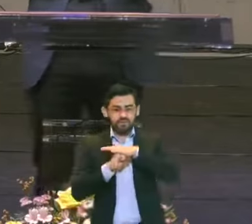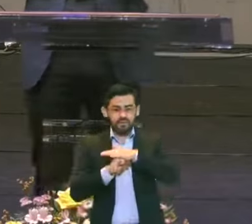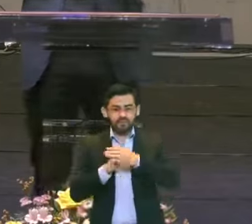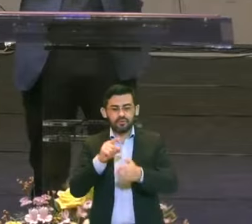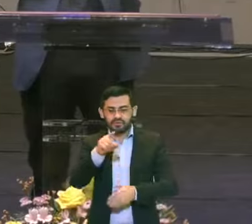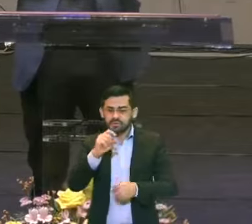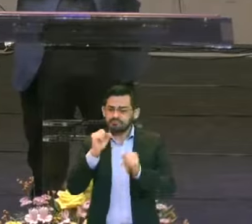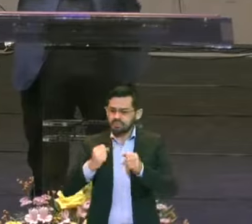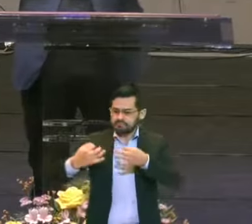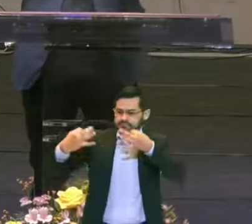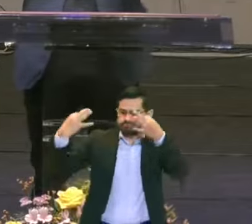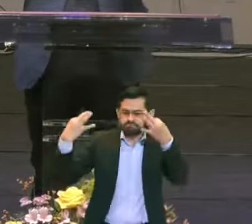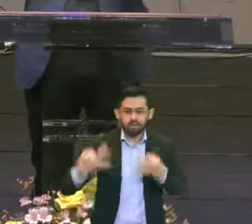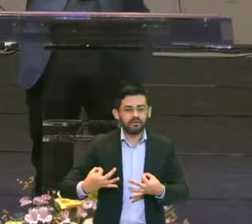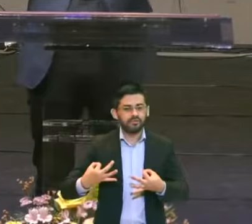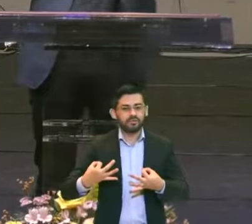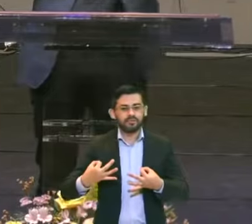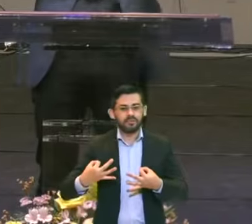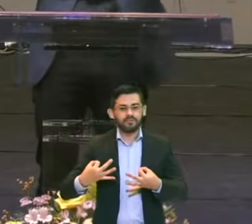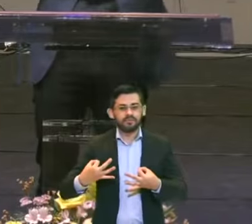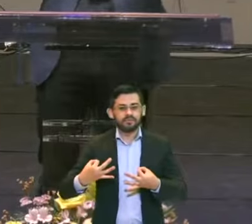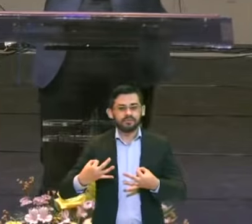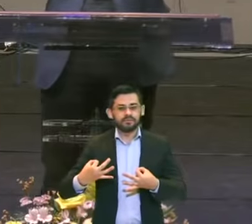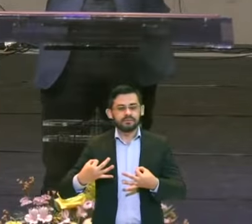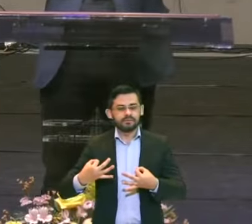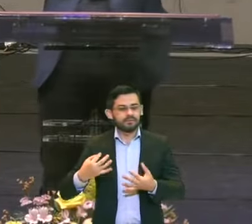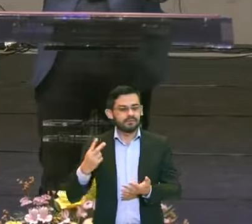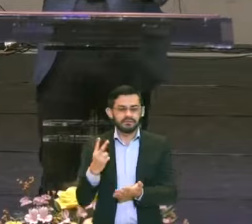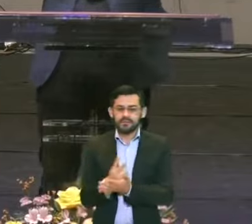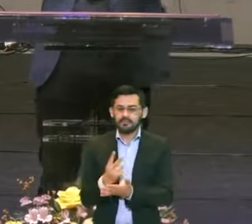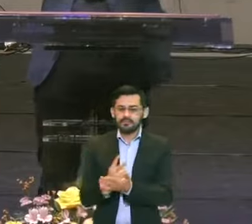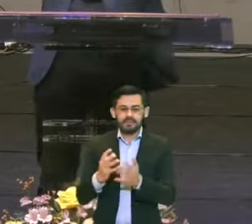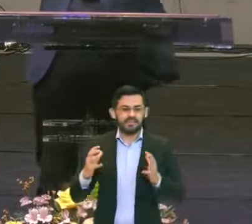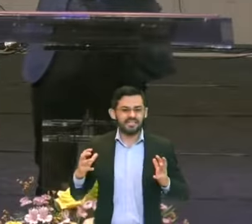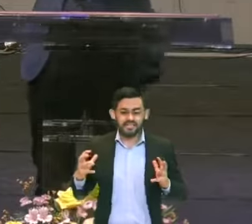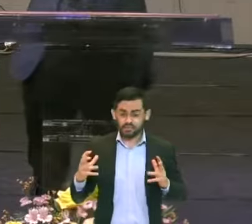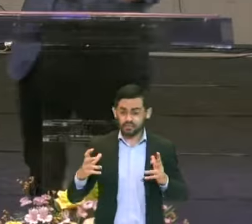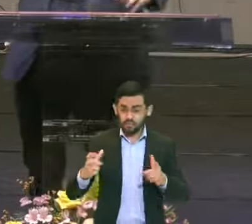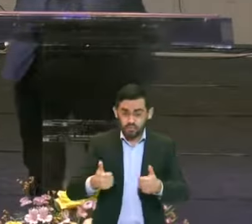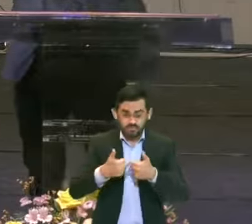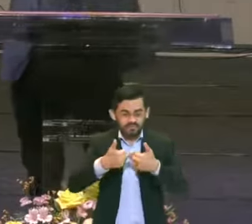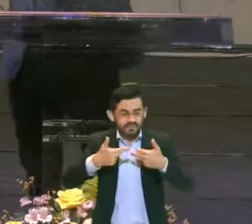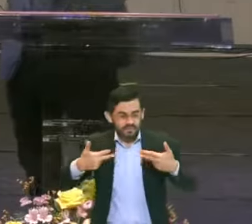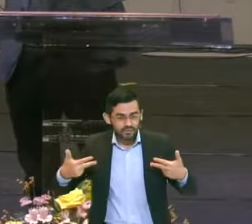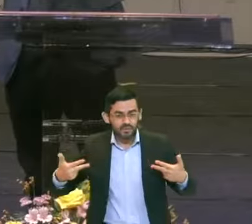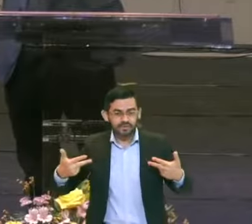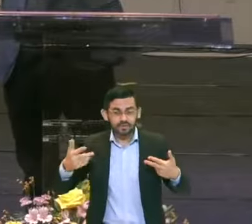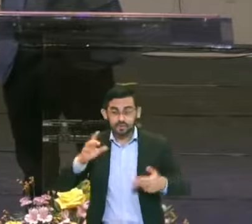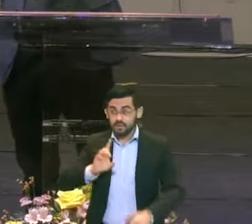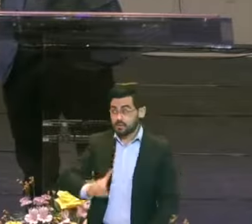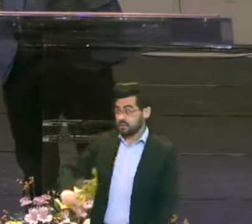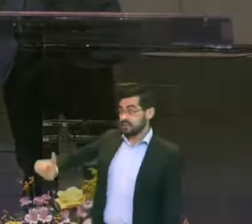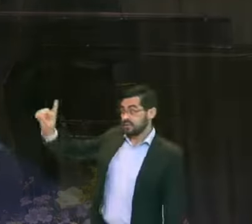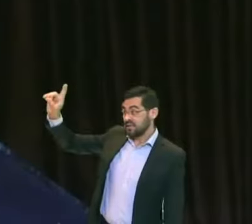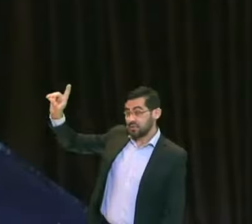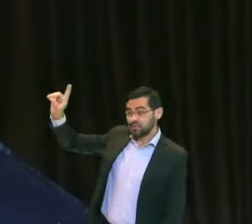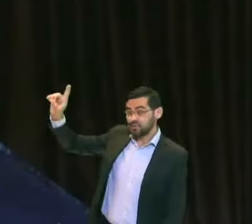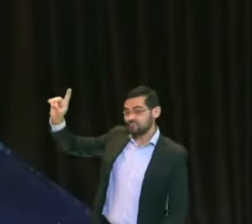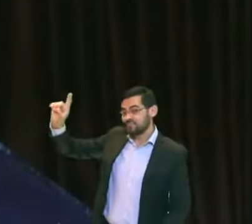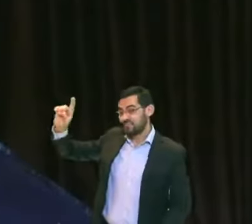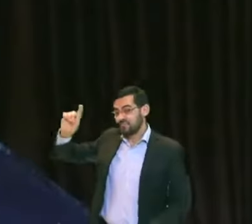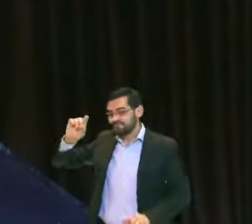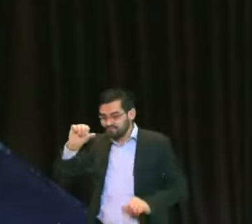que sejais perfeitos e íntegros e nada deficientes. Deus estava tratando o